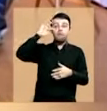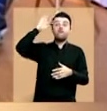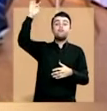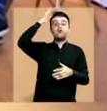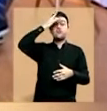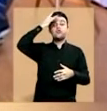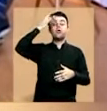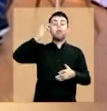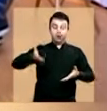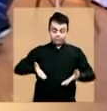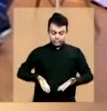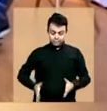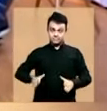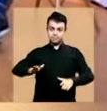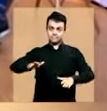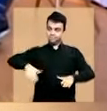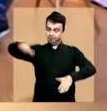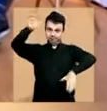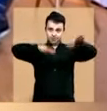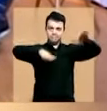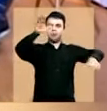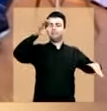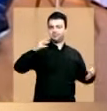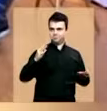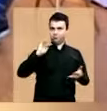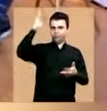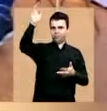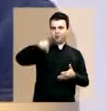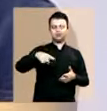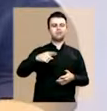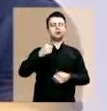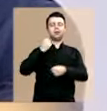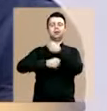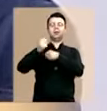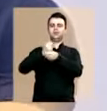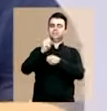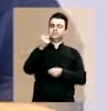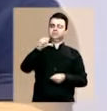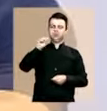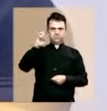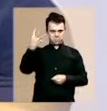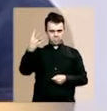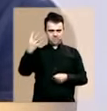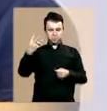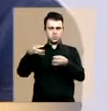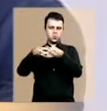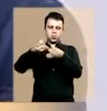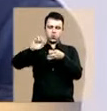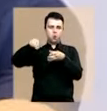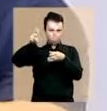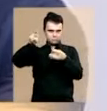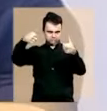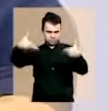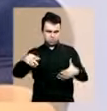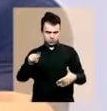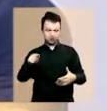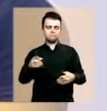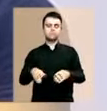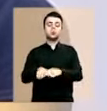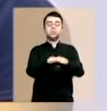também. As gerações futuras, é como definiu a ONU em 84, né? Que seria sustentabilidade, ou desenvolvimento sustentável seria aquele